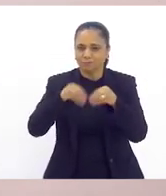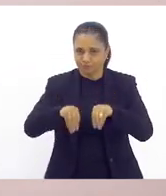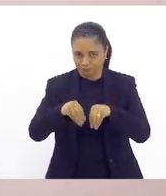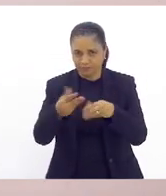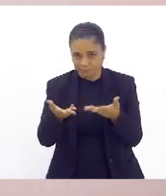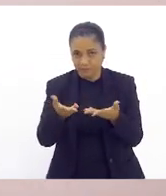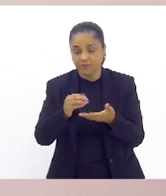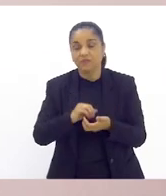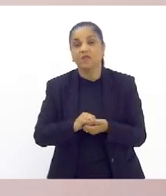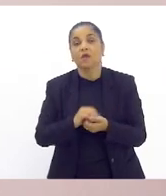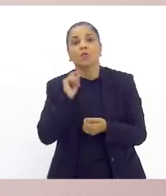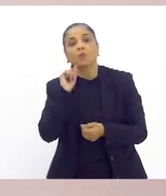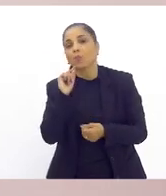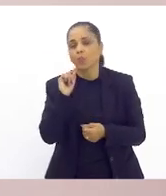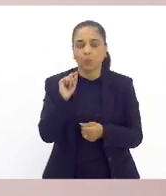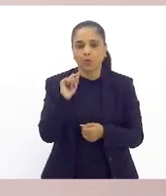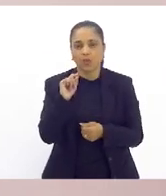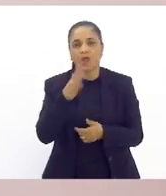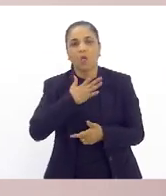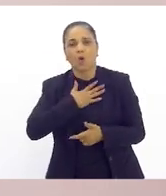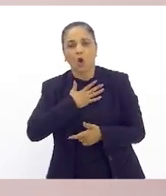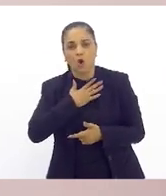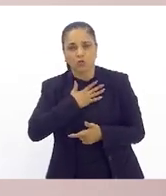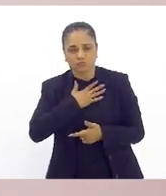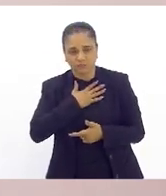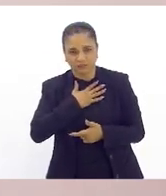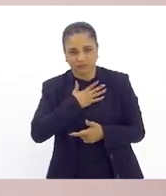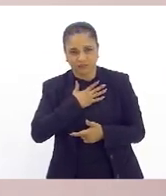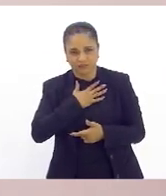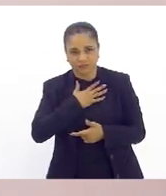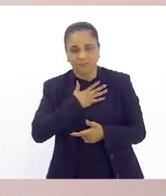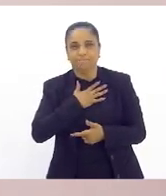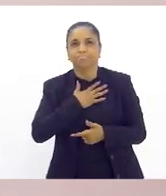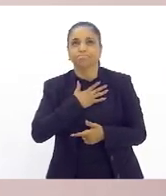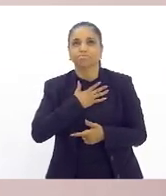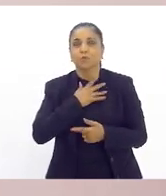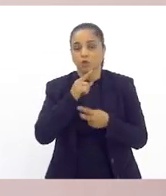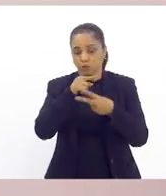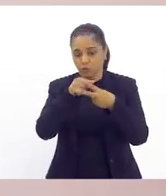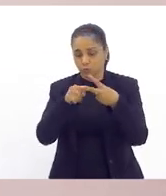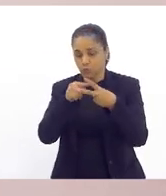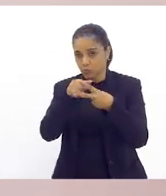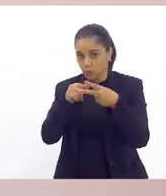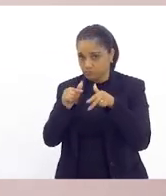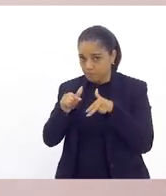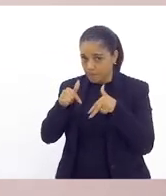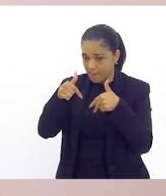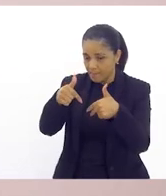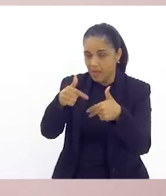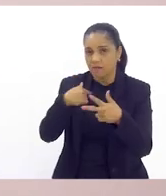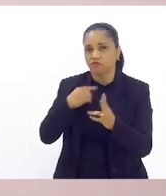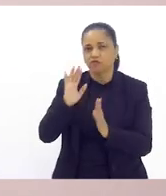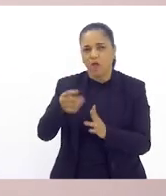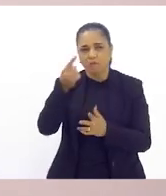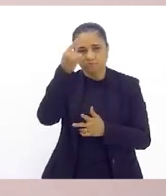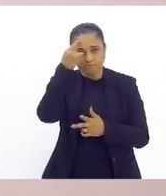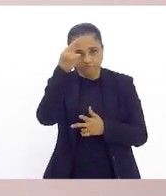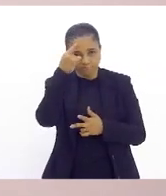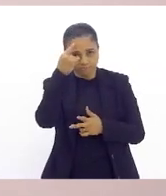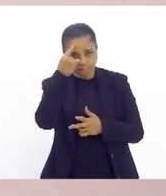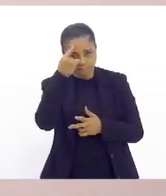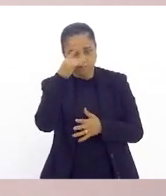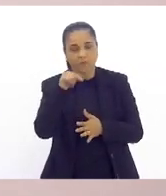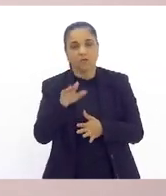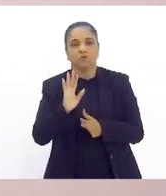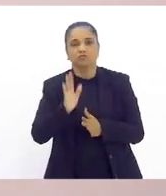O que que a gente é gostaria de fazer uma vez duas ações acho que a gente tem em mente Eu já queria talvez